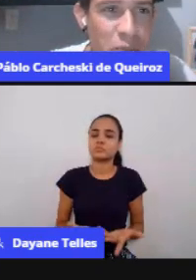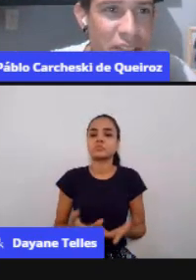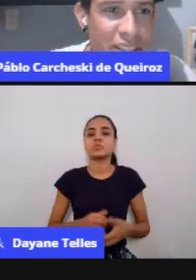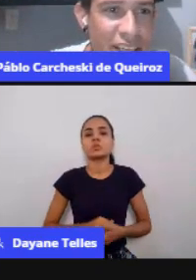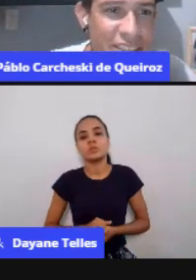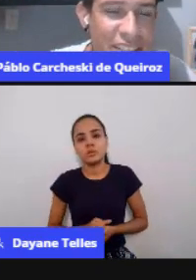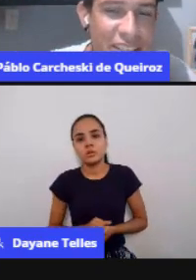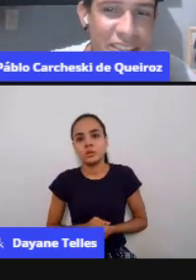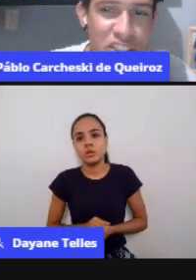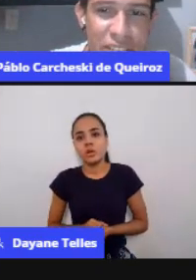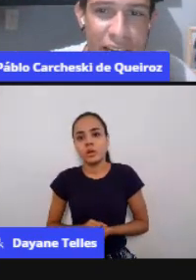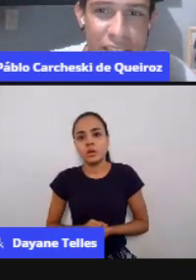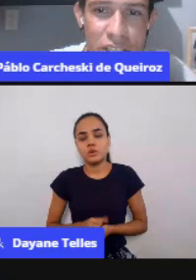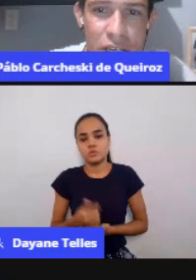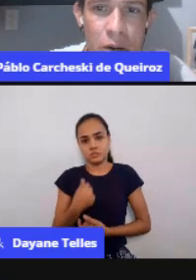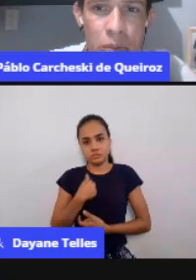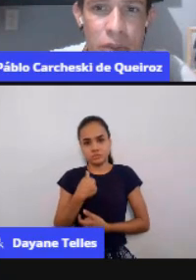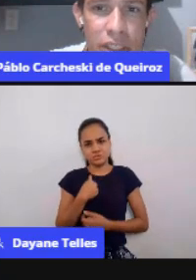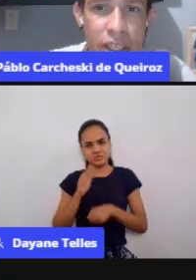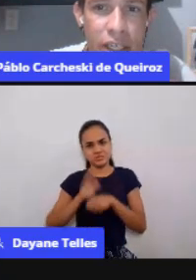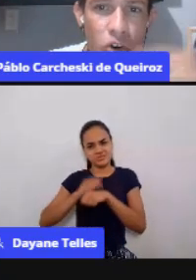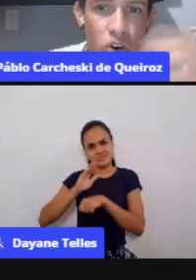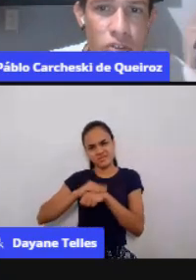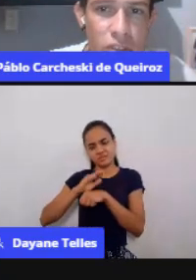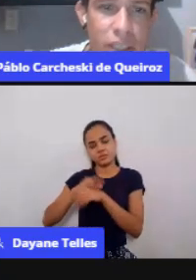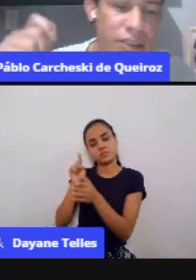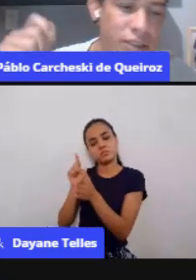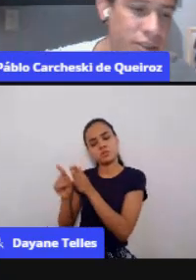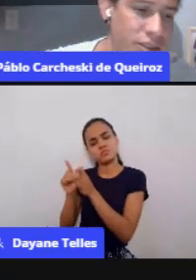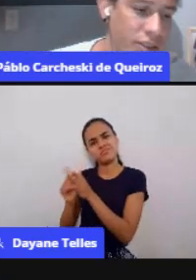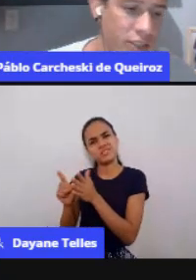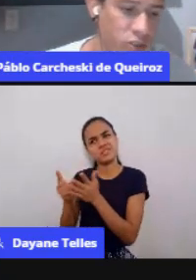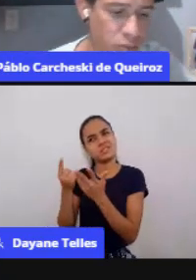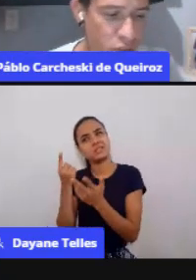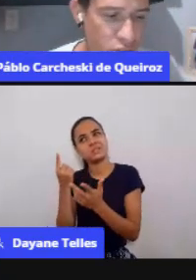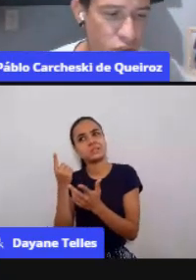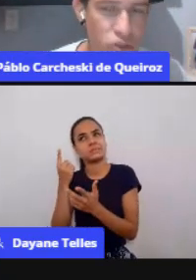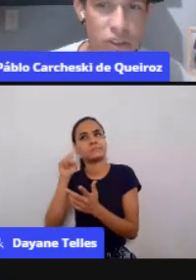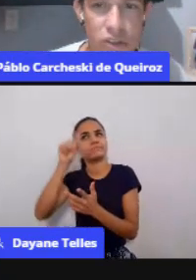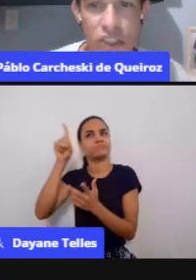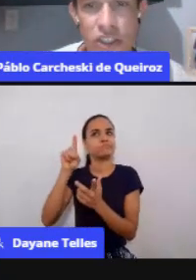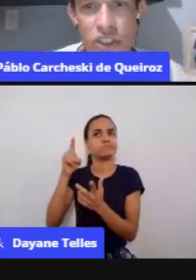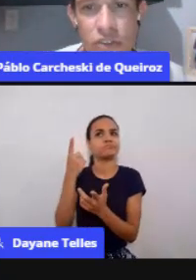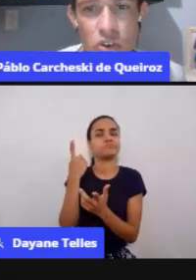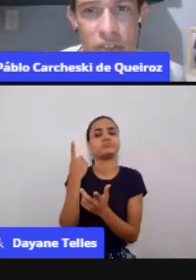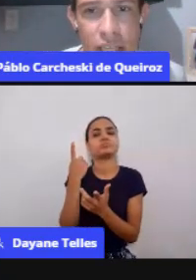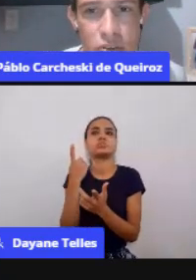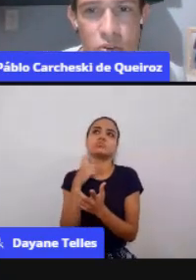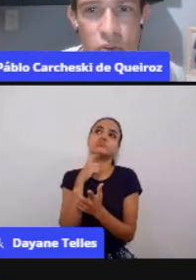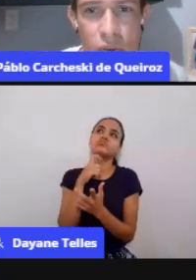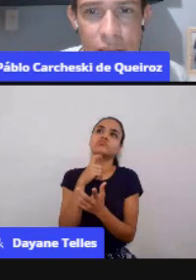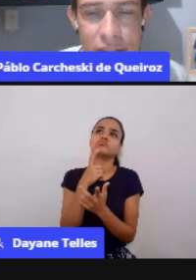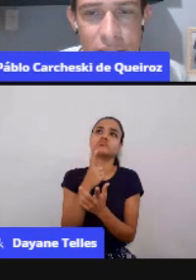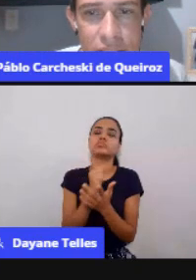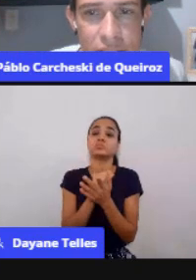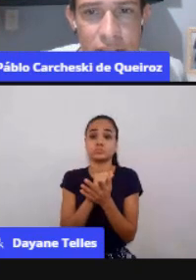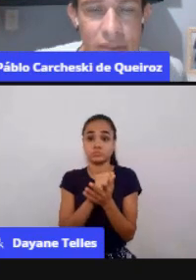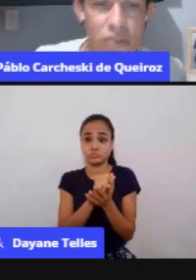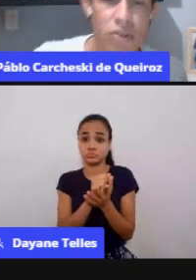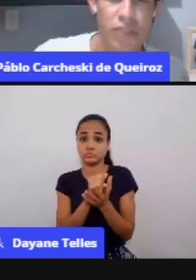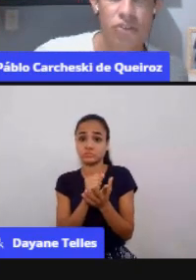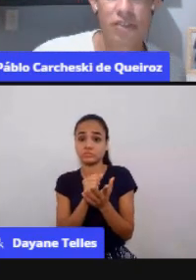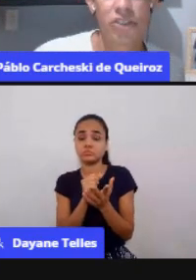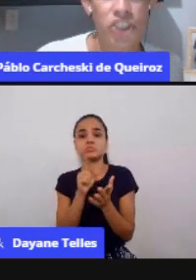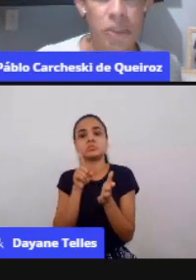indaguei sobre essa atividade, porque ao longo dos meus estudos, eu já tive contato com